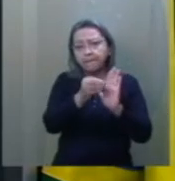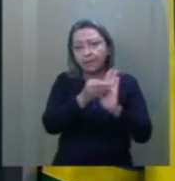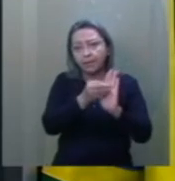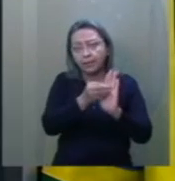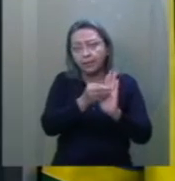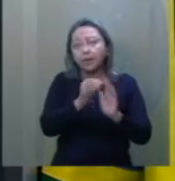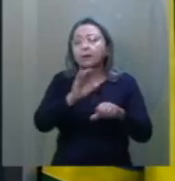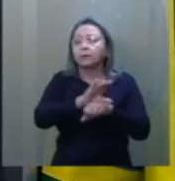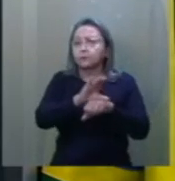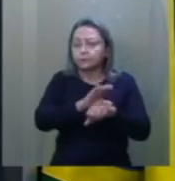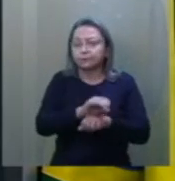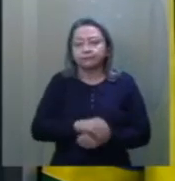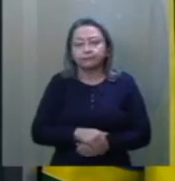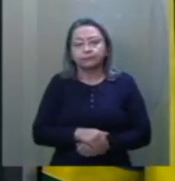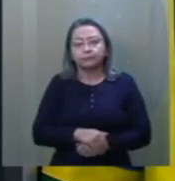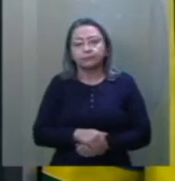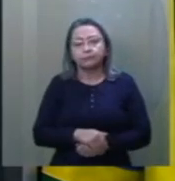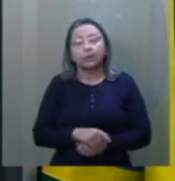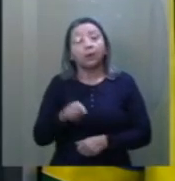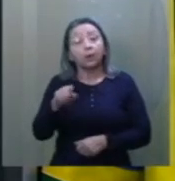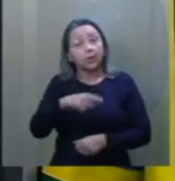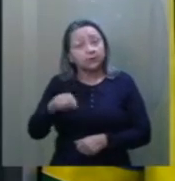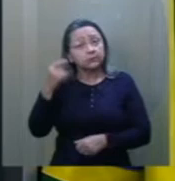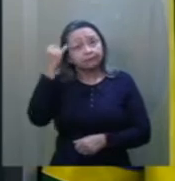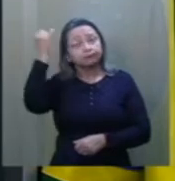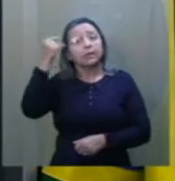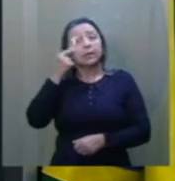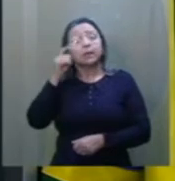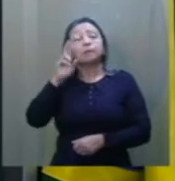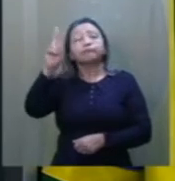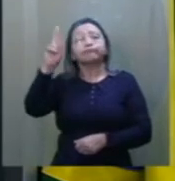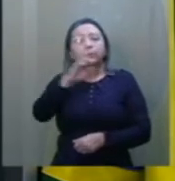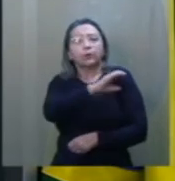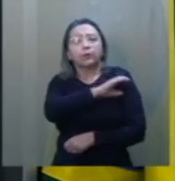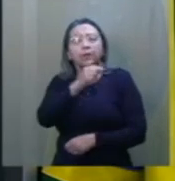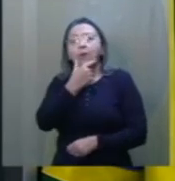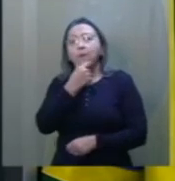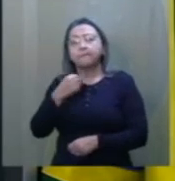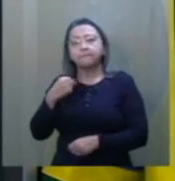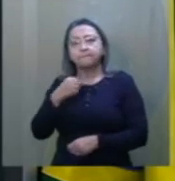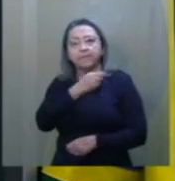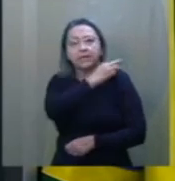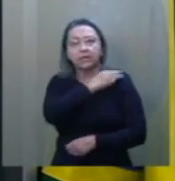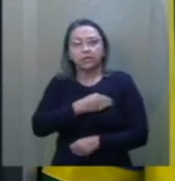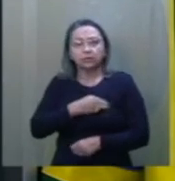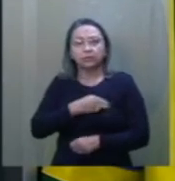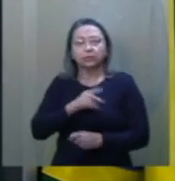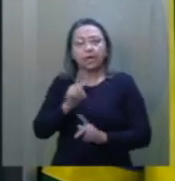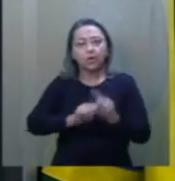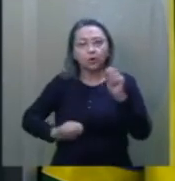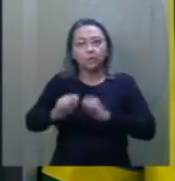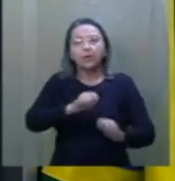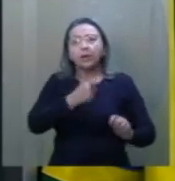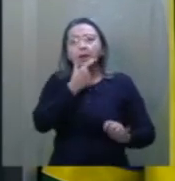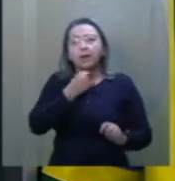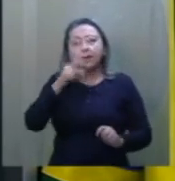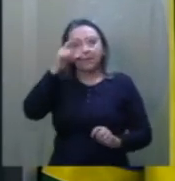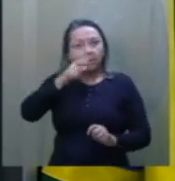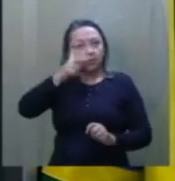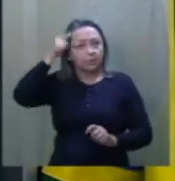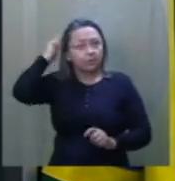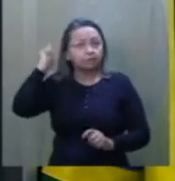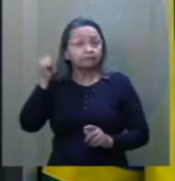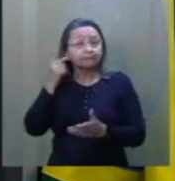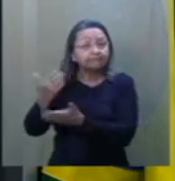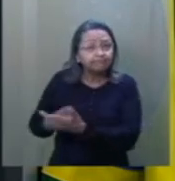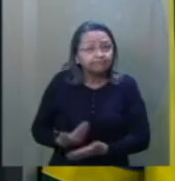constitucional. A ideia está sendo coordenada pelo ministro da Economia, ministro Paulo Guedes, que busca fechar